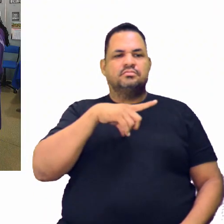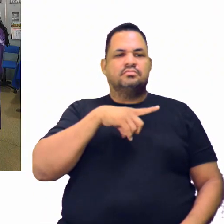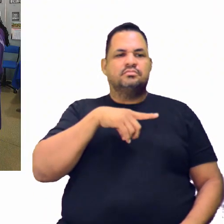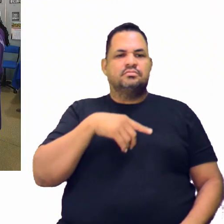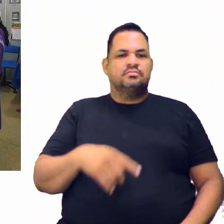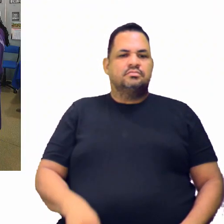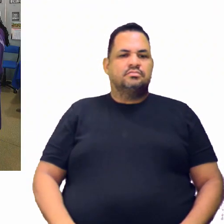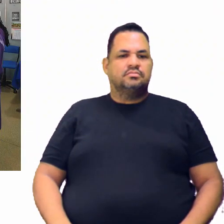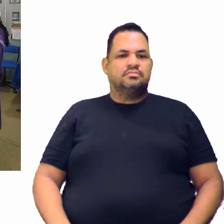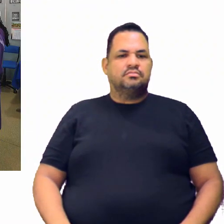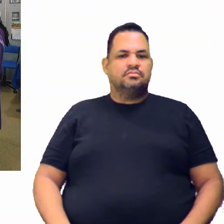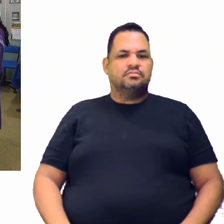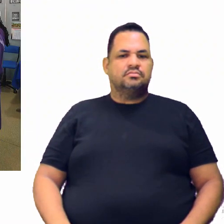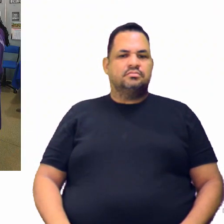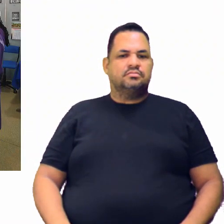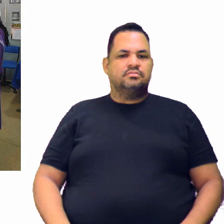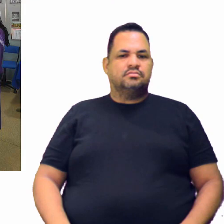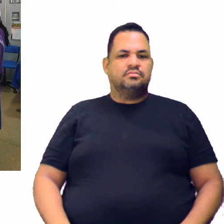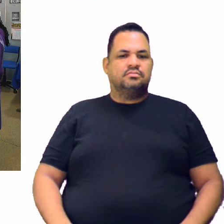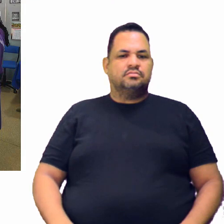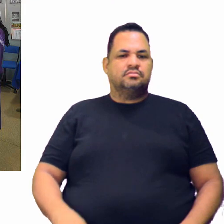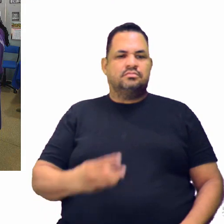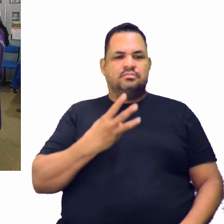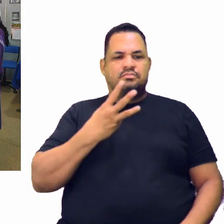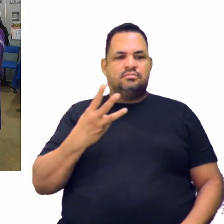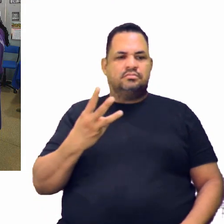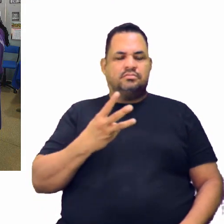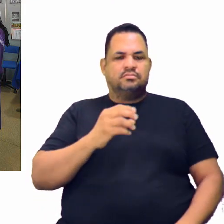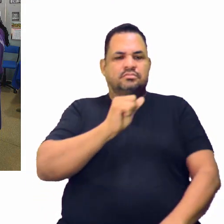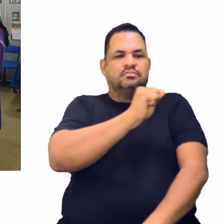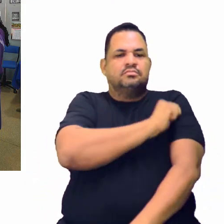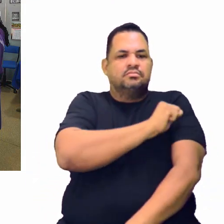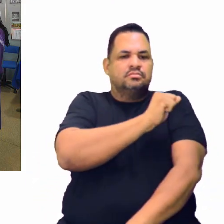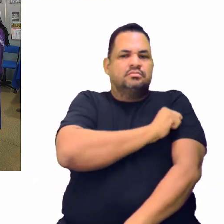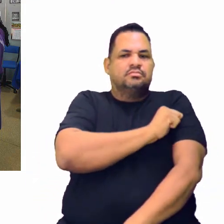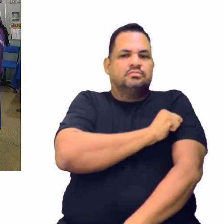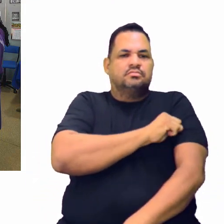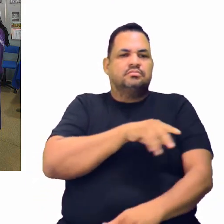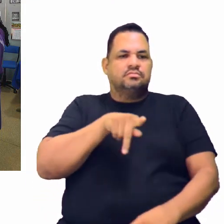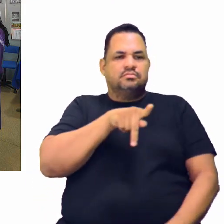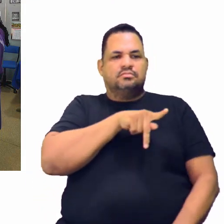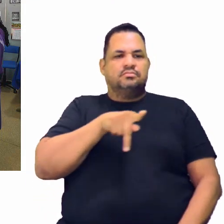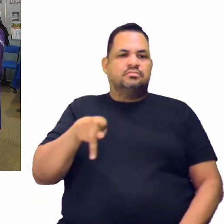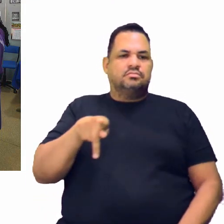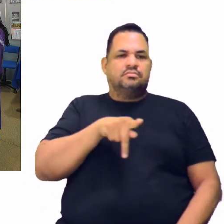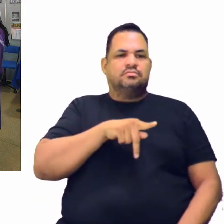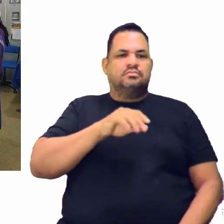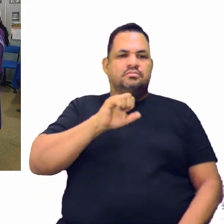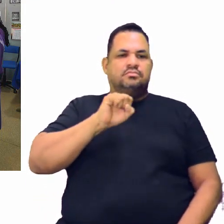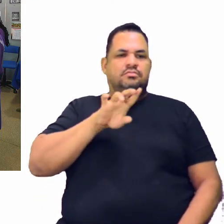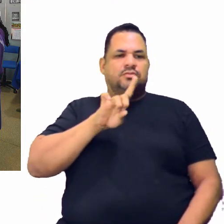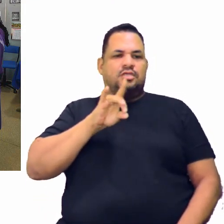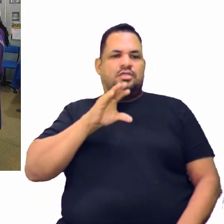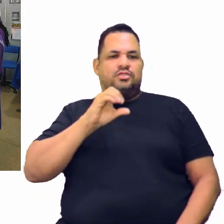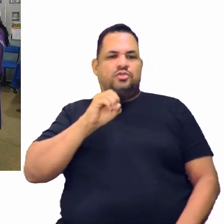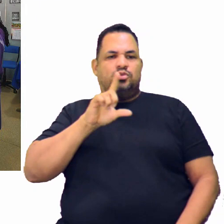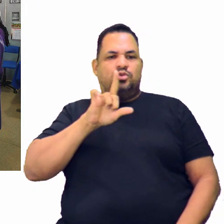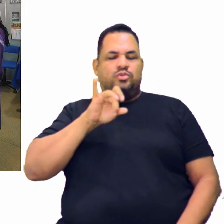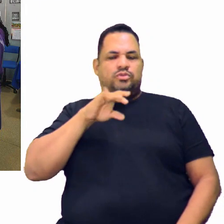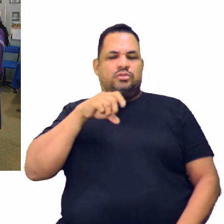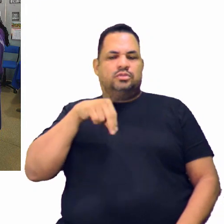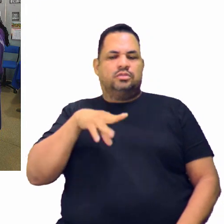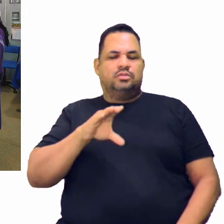ó, só 3 aluninhas, 3 amadinhas. O professor Sérgio